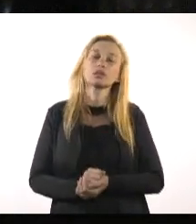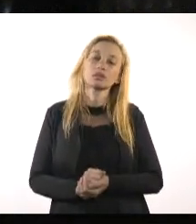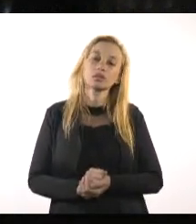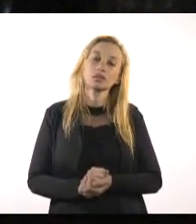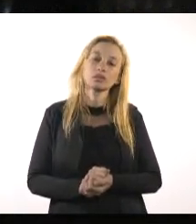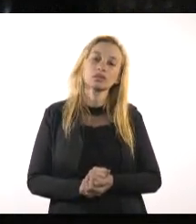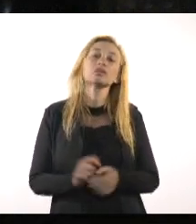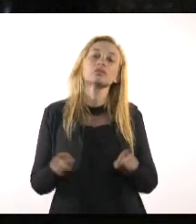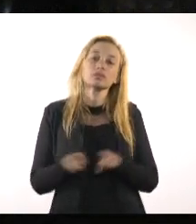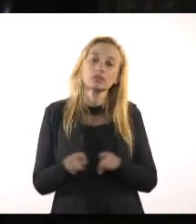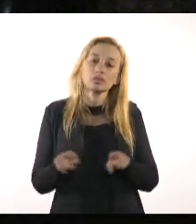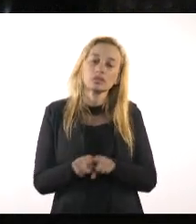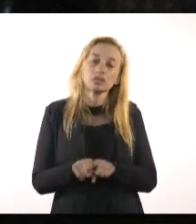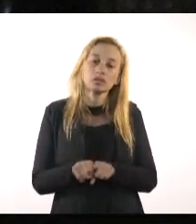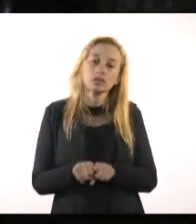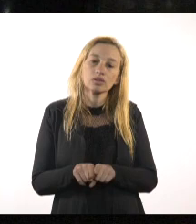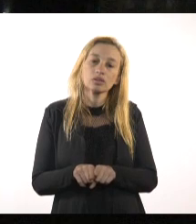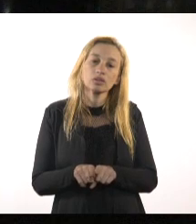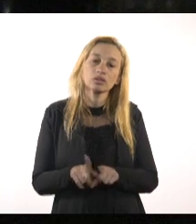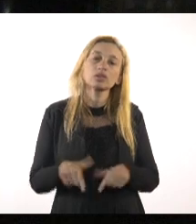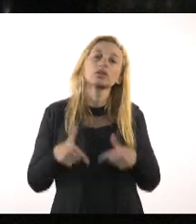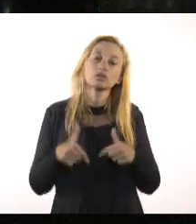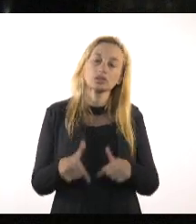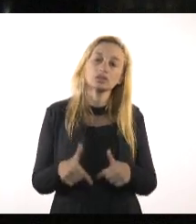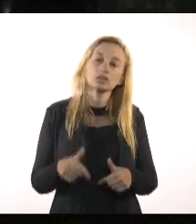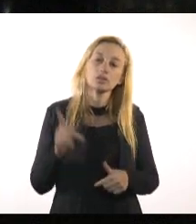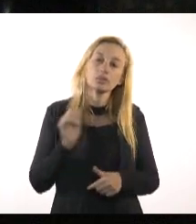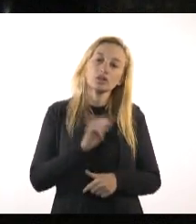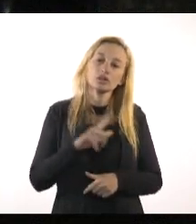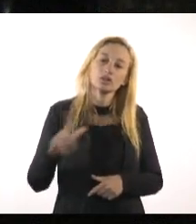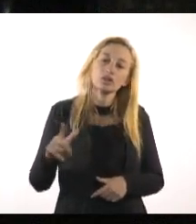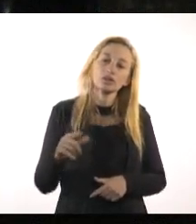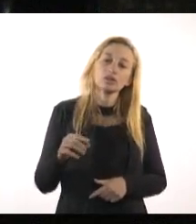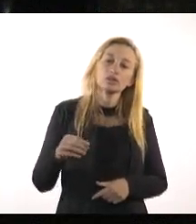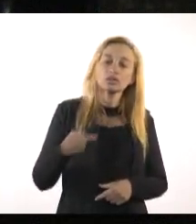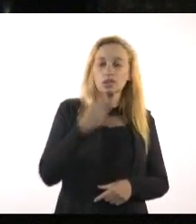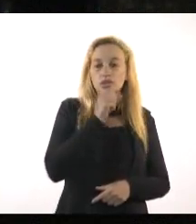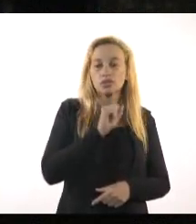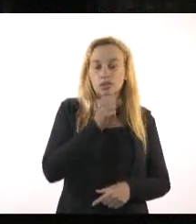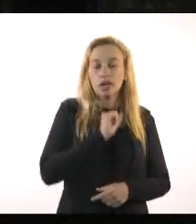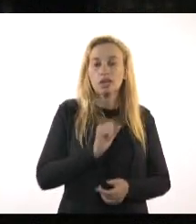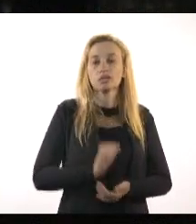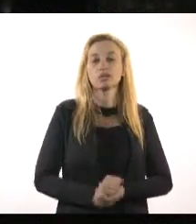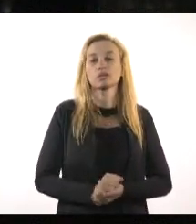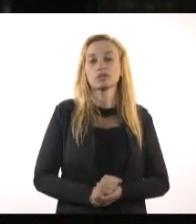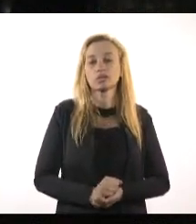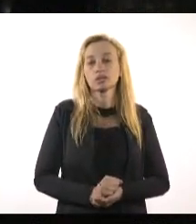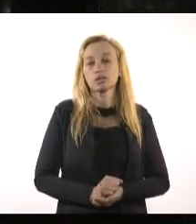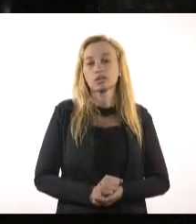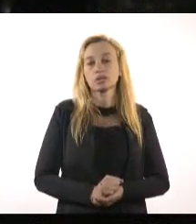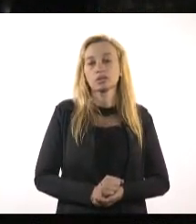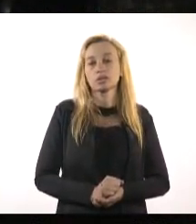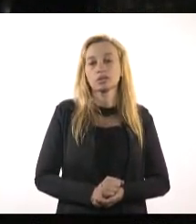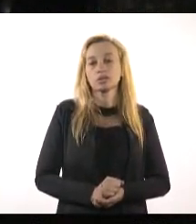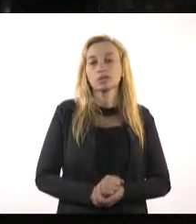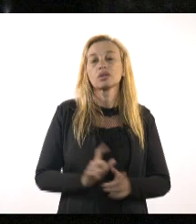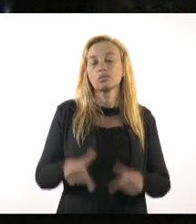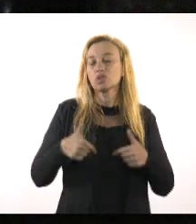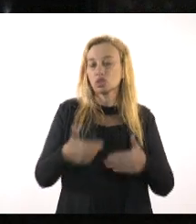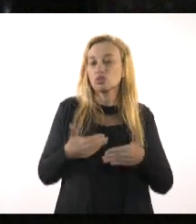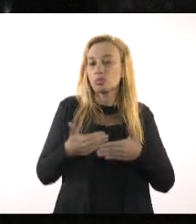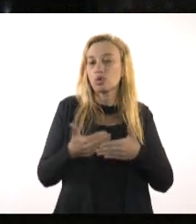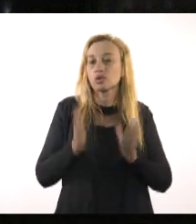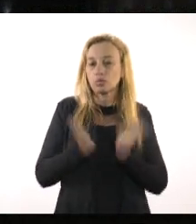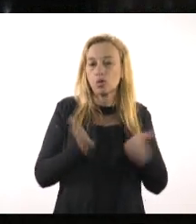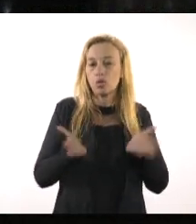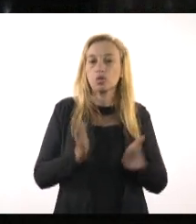e também atuo muito na pastoral da terceira idade, né? É uma atuação muito próxima. Hoje